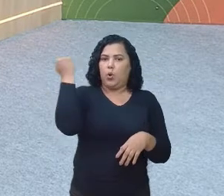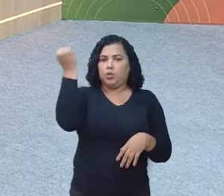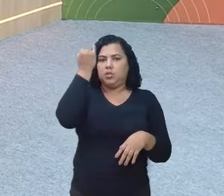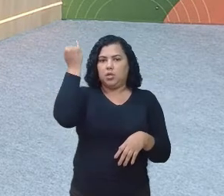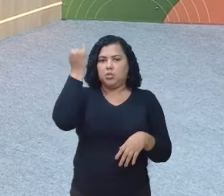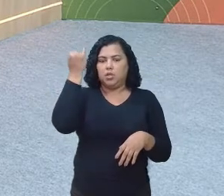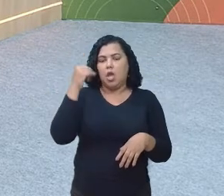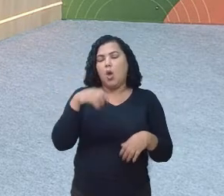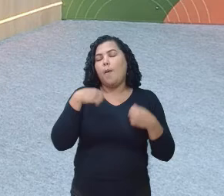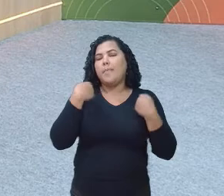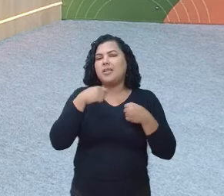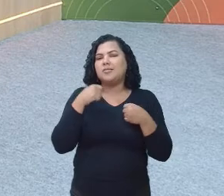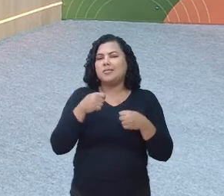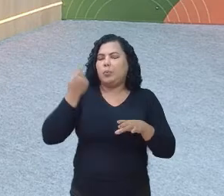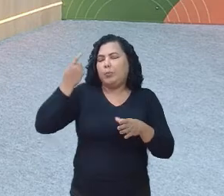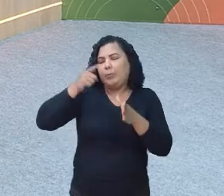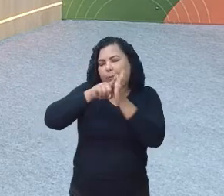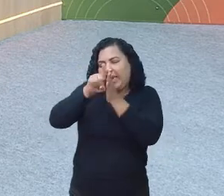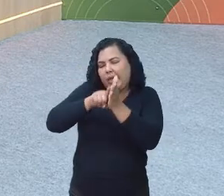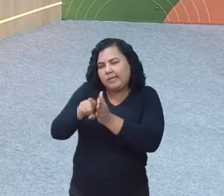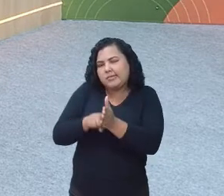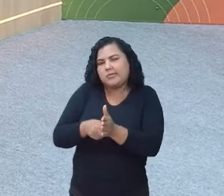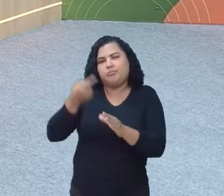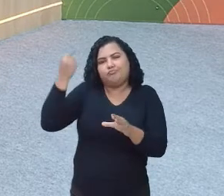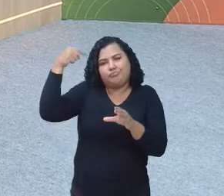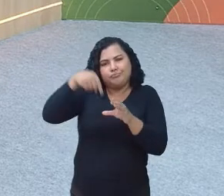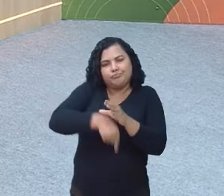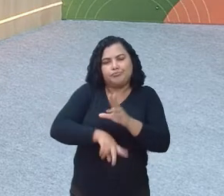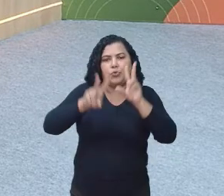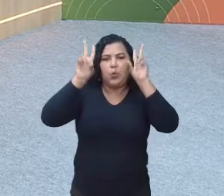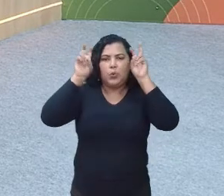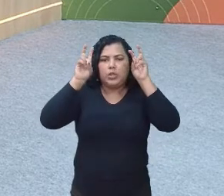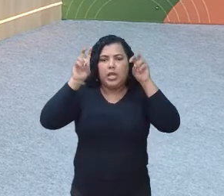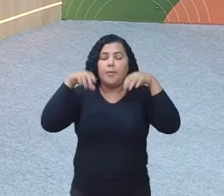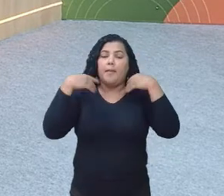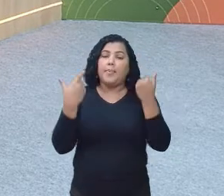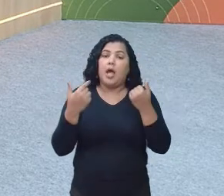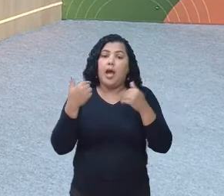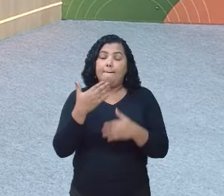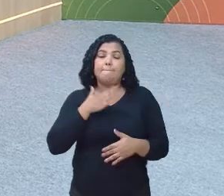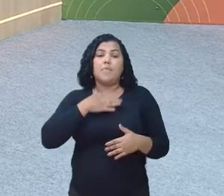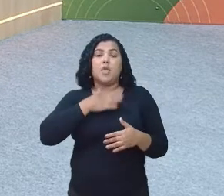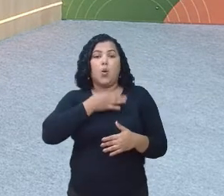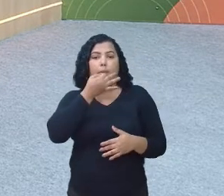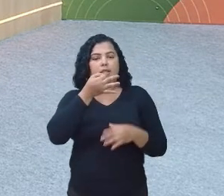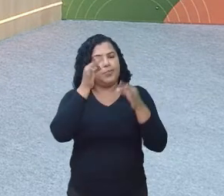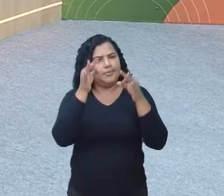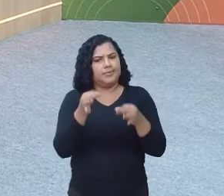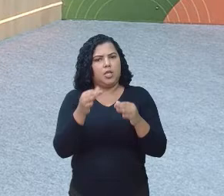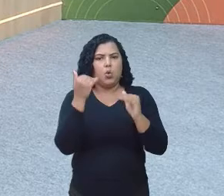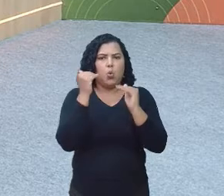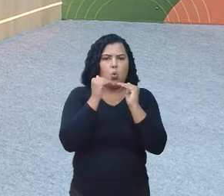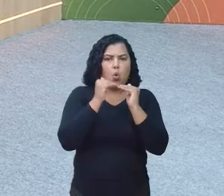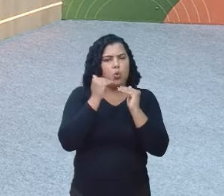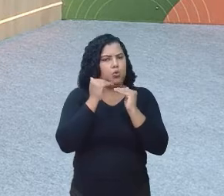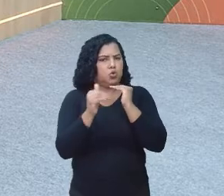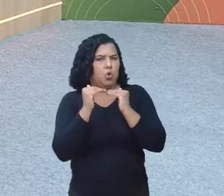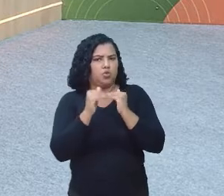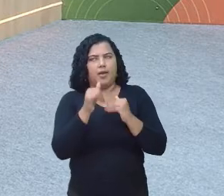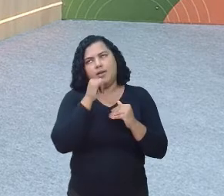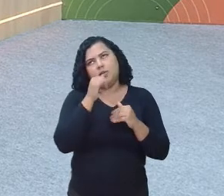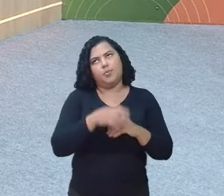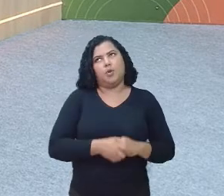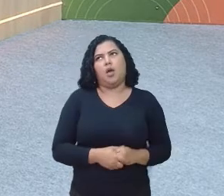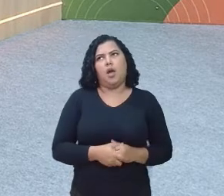preciso realmente pesquisar sobre o assunto para dizer por que eu concordo ou discordo de tal decisão. Sei lá,